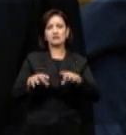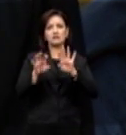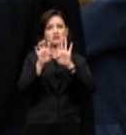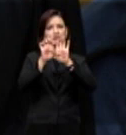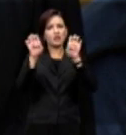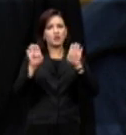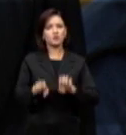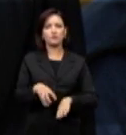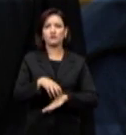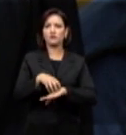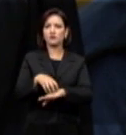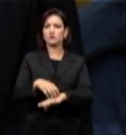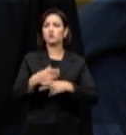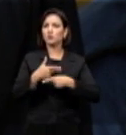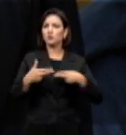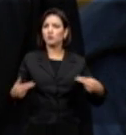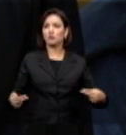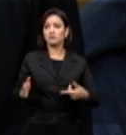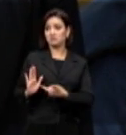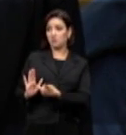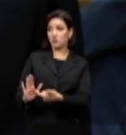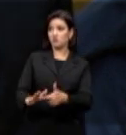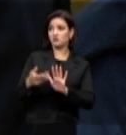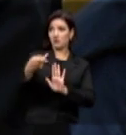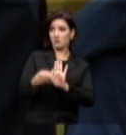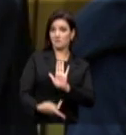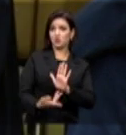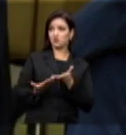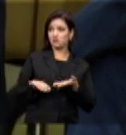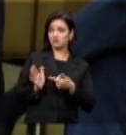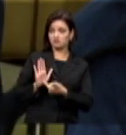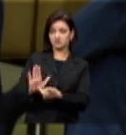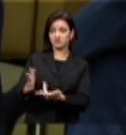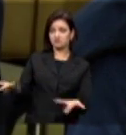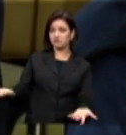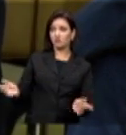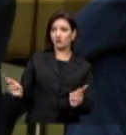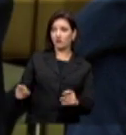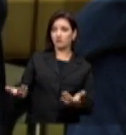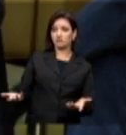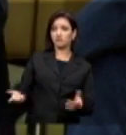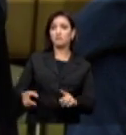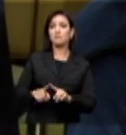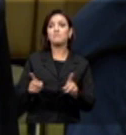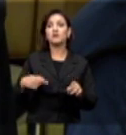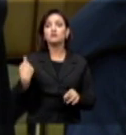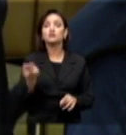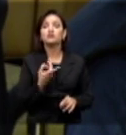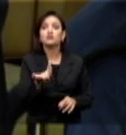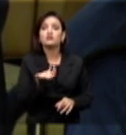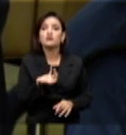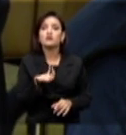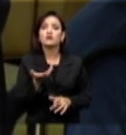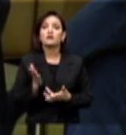projetos. Ao contrário, o que se quer aqui é trazer